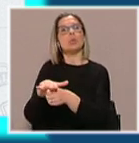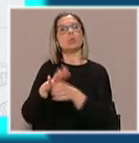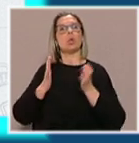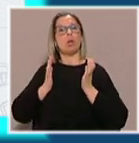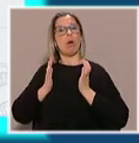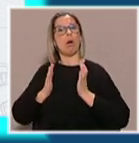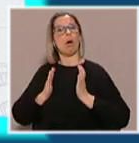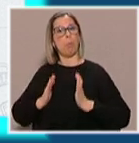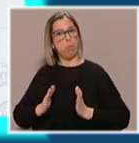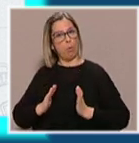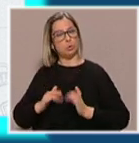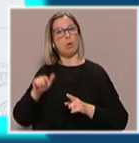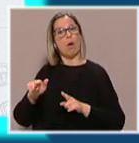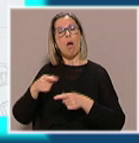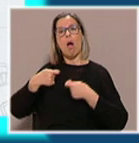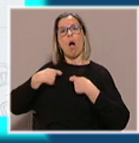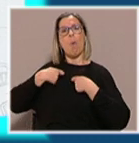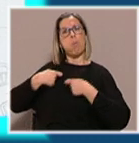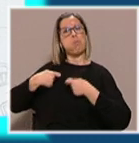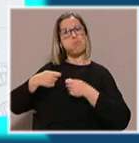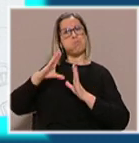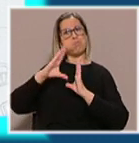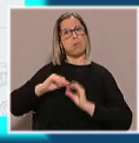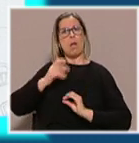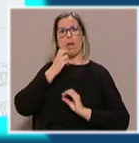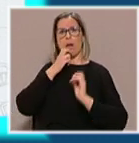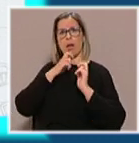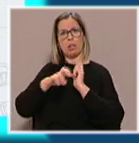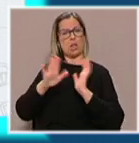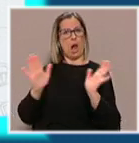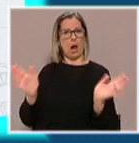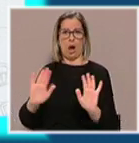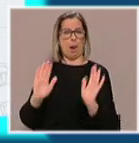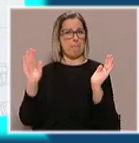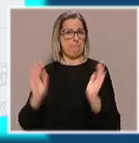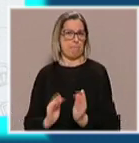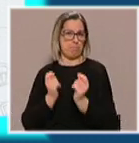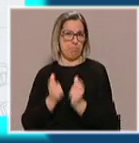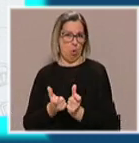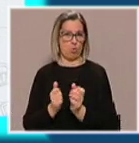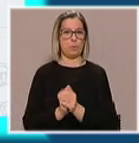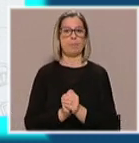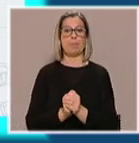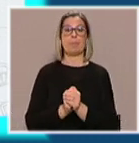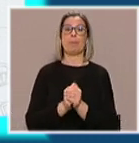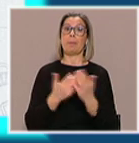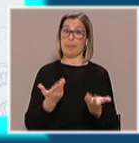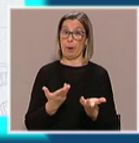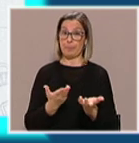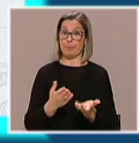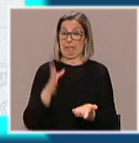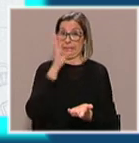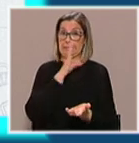que implicam um baixo consumo energético. Para termos a certeza que tudo isto ficou do